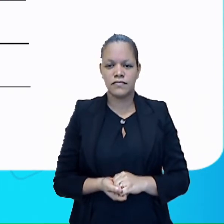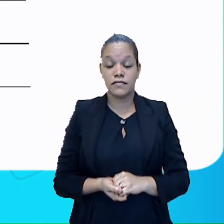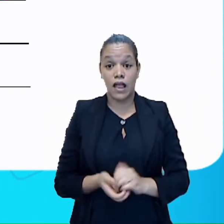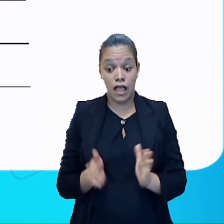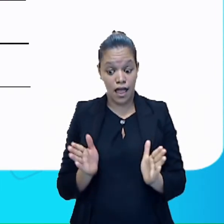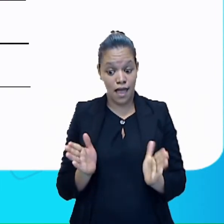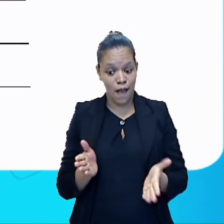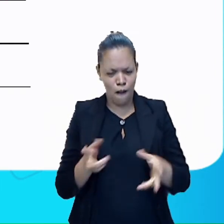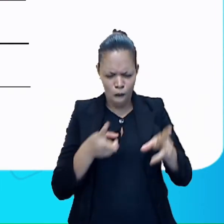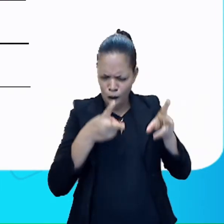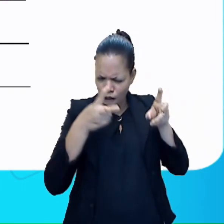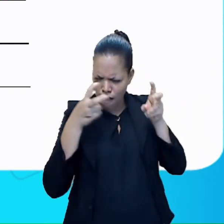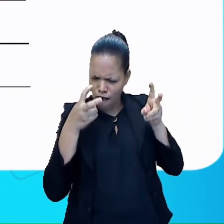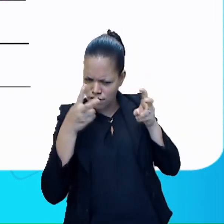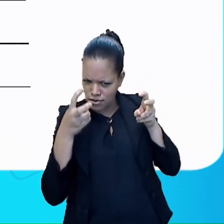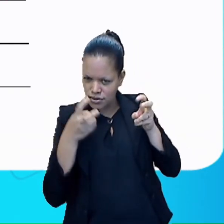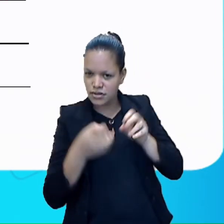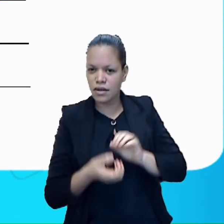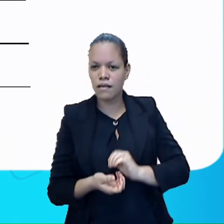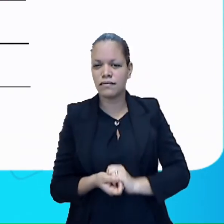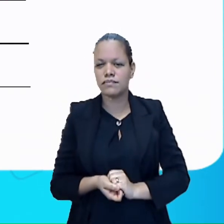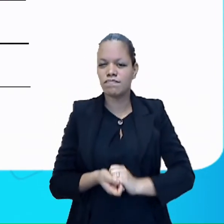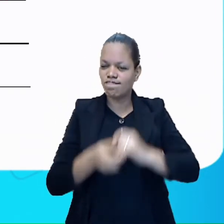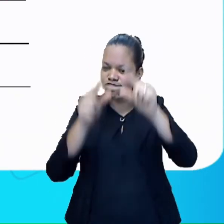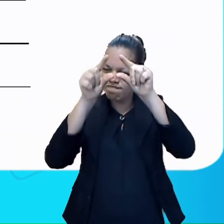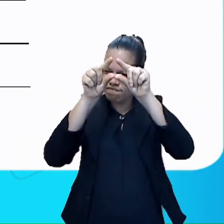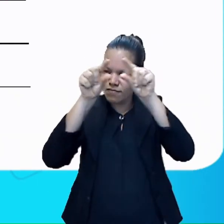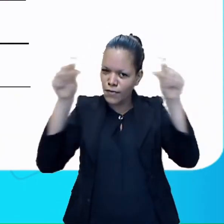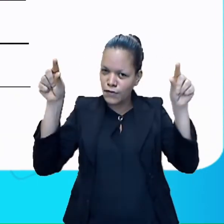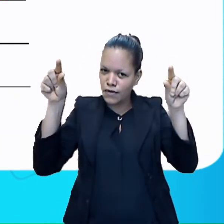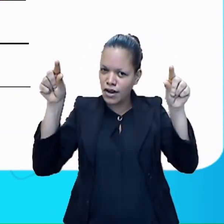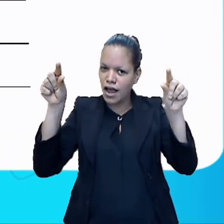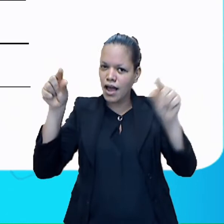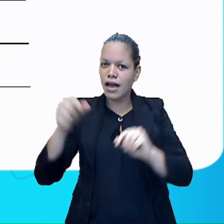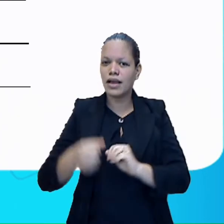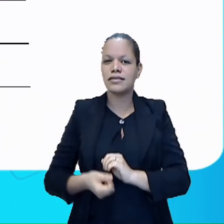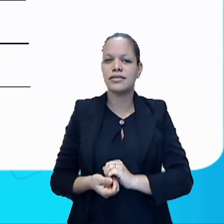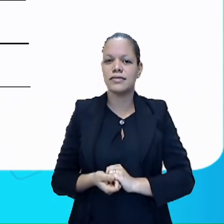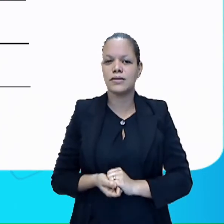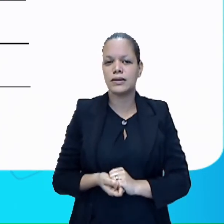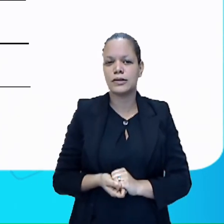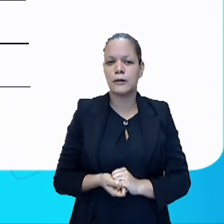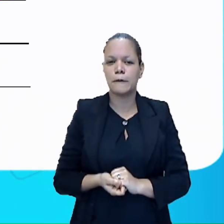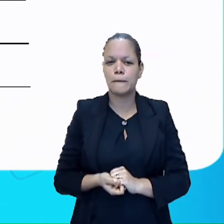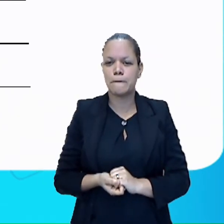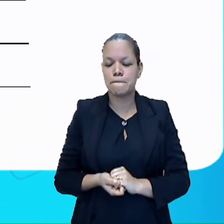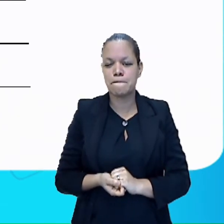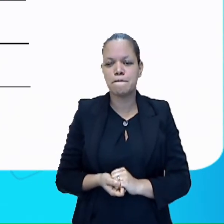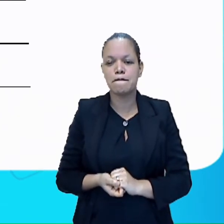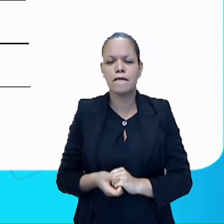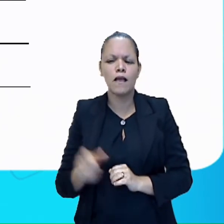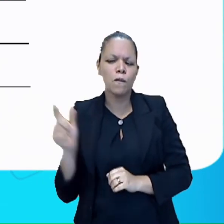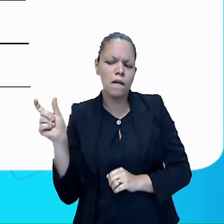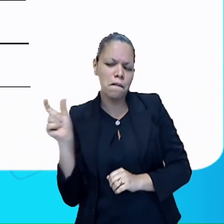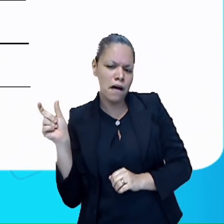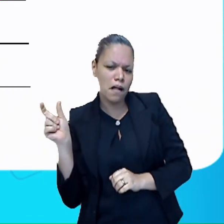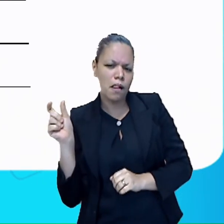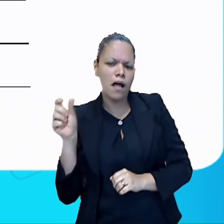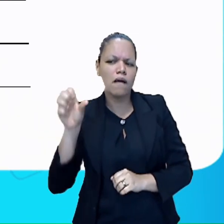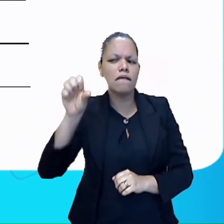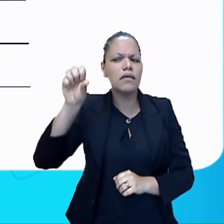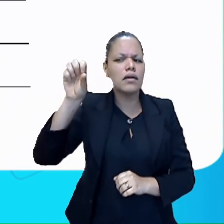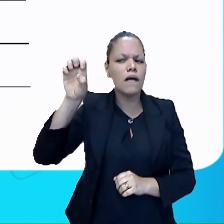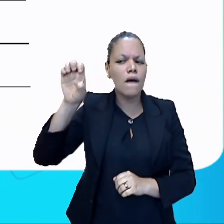Agora, já presta atenção na frase que nós formamos com a palavra estrada. A estrada